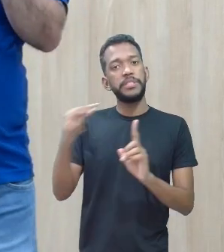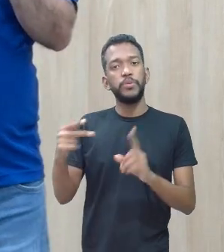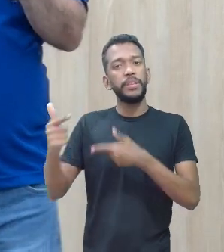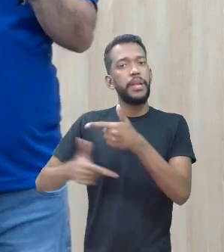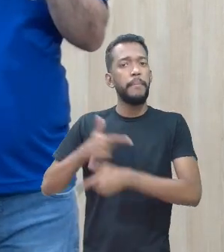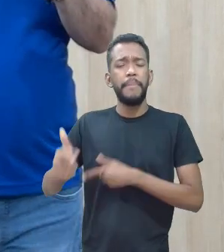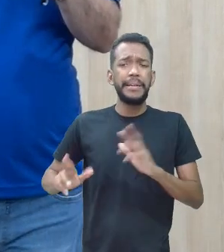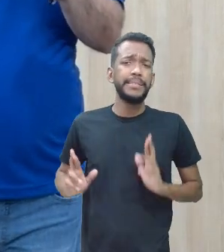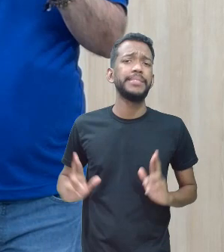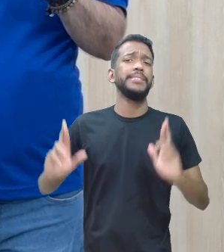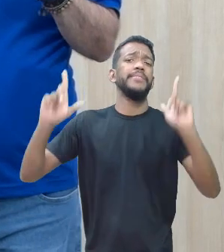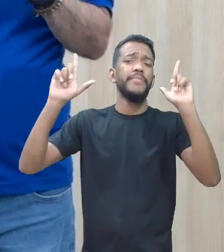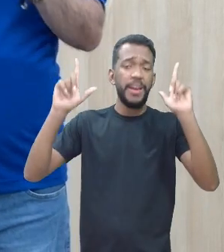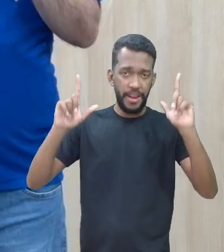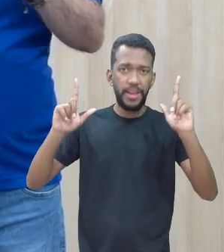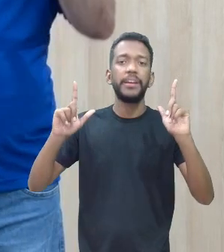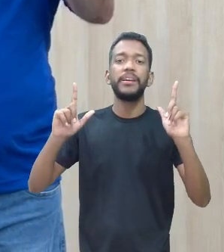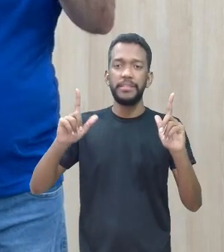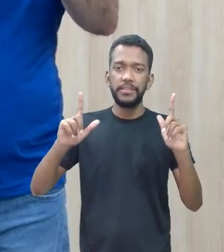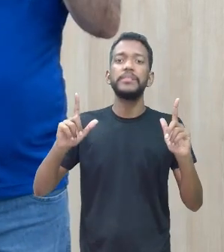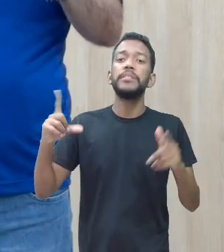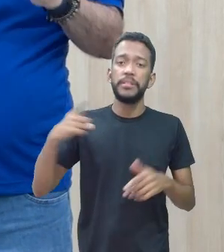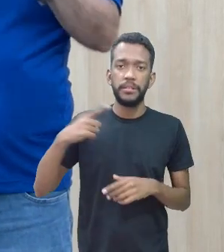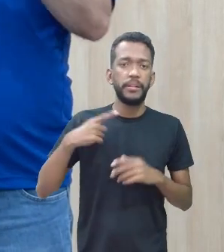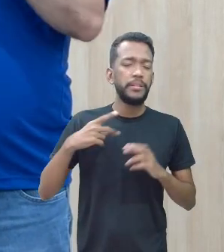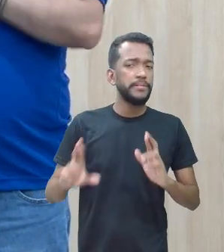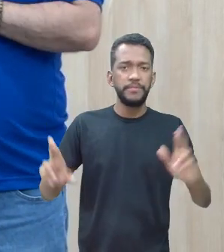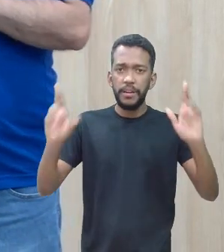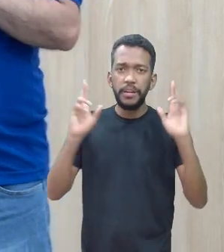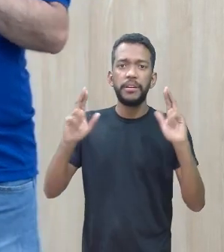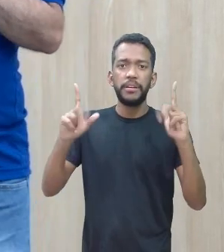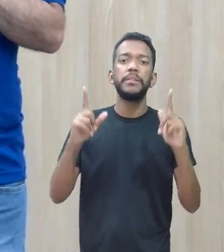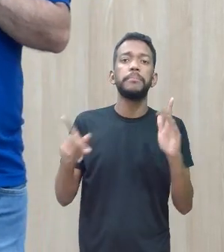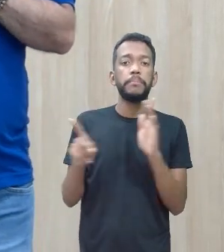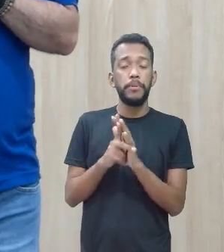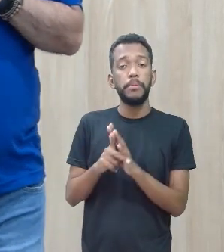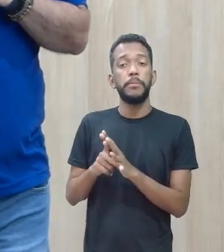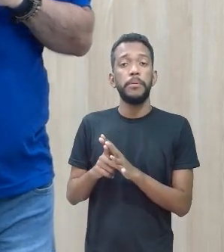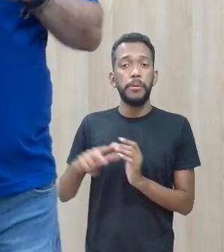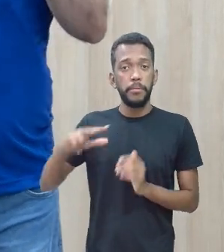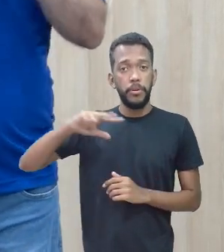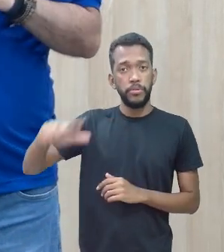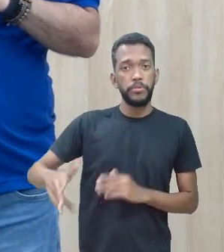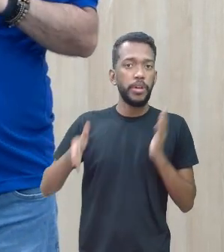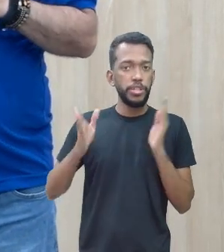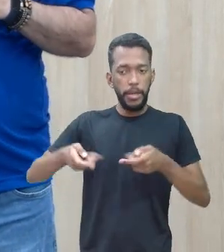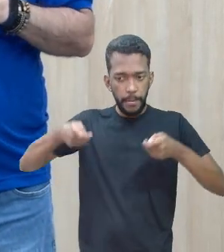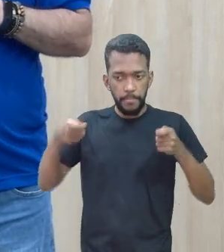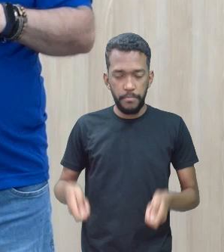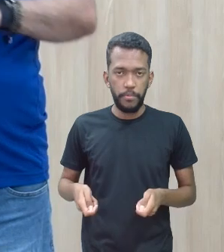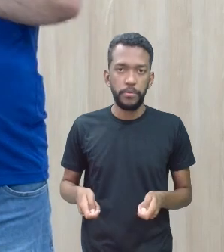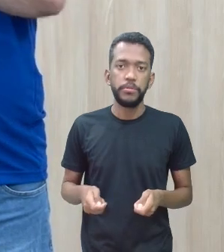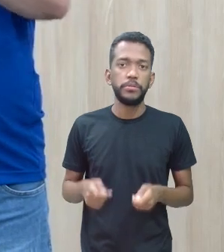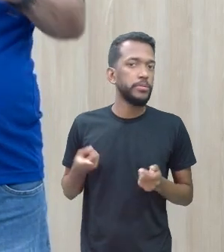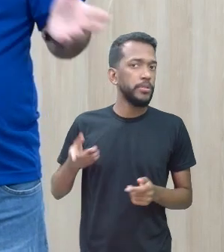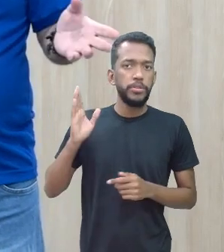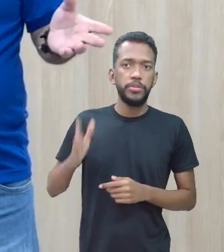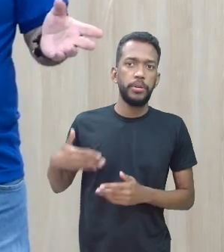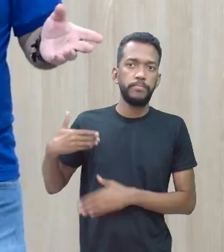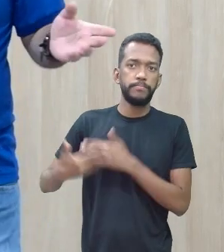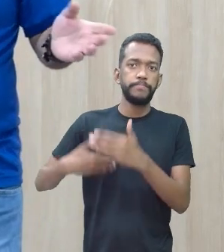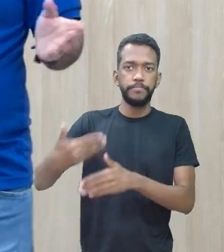que era totalmente diferente, né, ou em muito diferente da que os portugueses queriam impor, e nesse sentido, né, eles passaram a